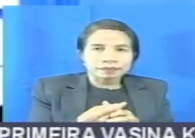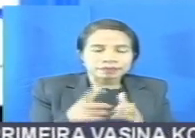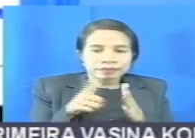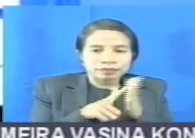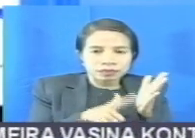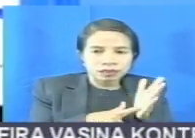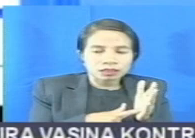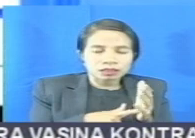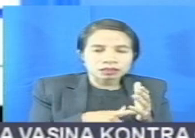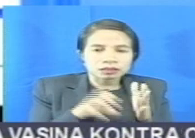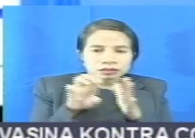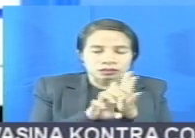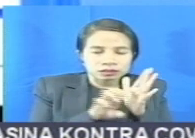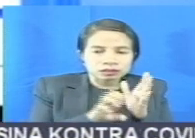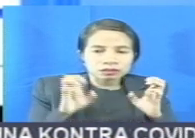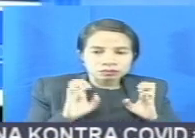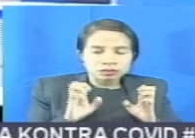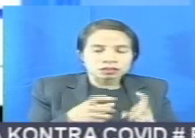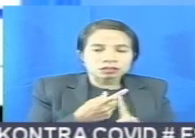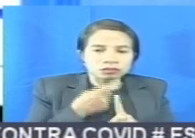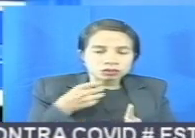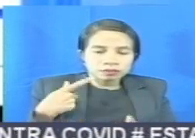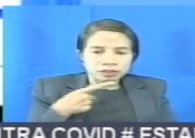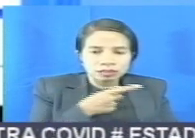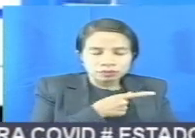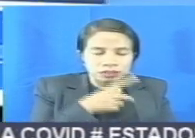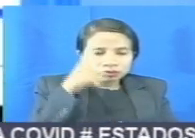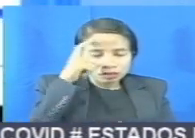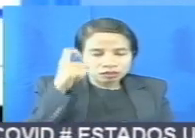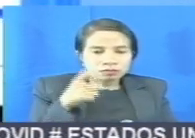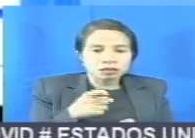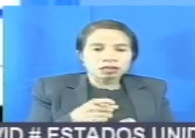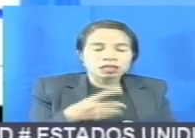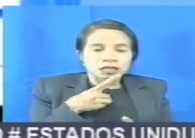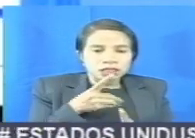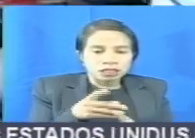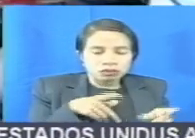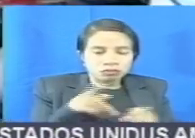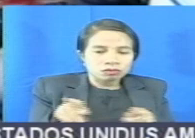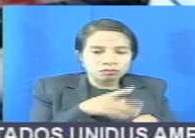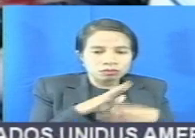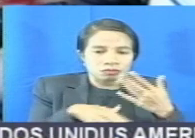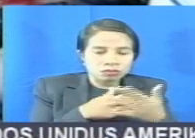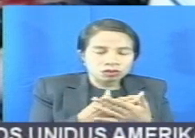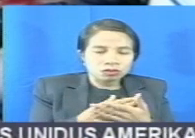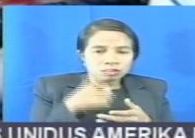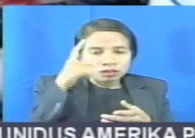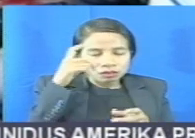lei a estado de emergência não tem livre parlamento, tamba suspende direito cidadão nian. Mas quando